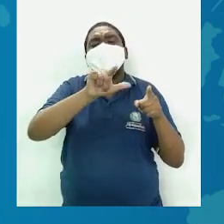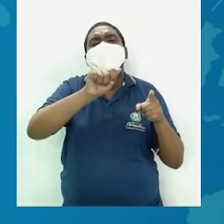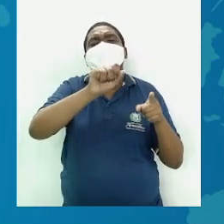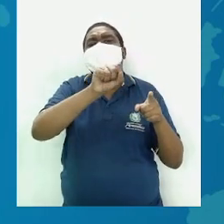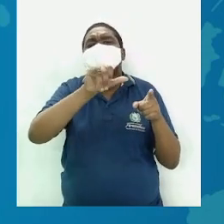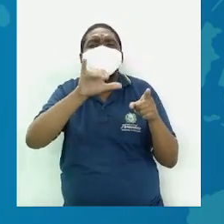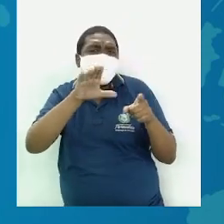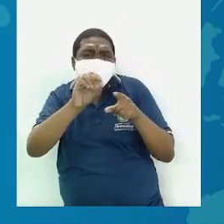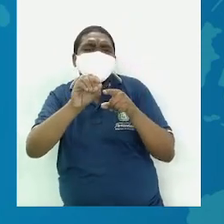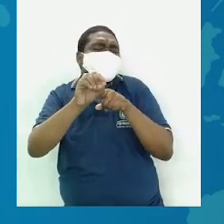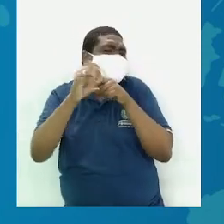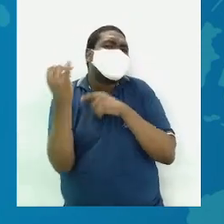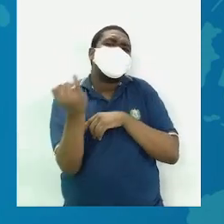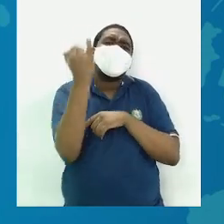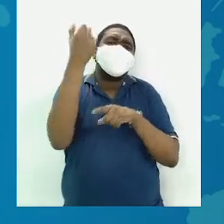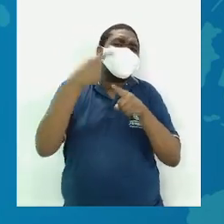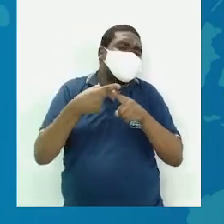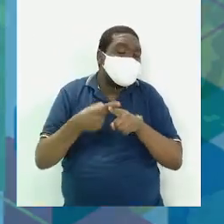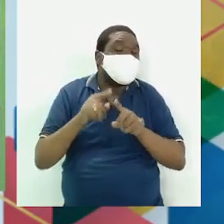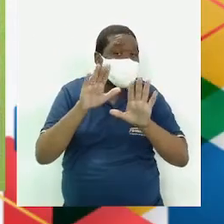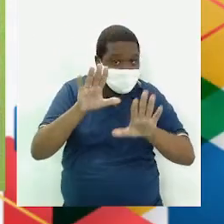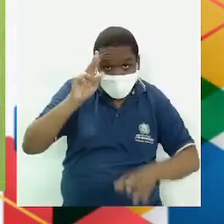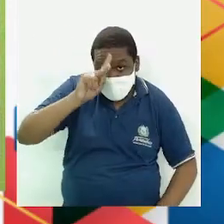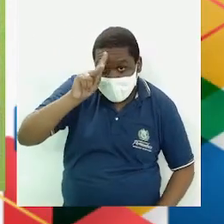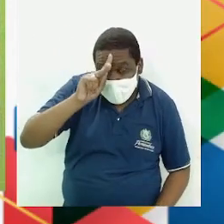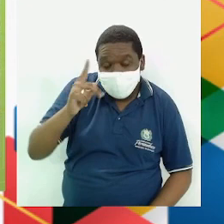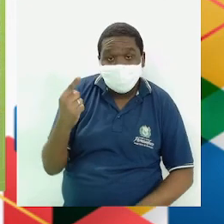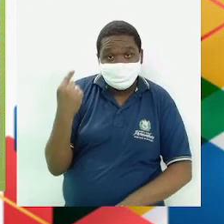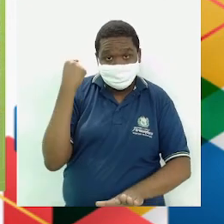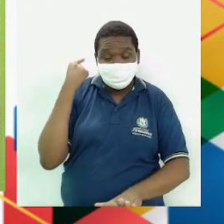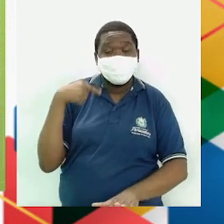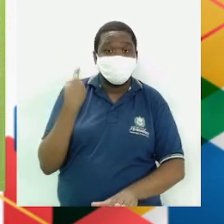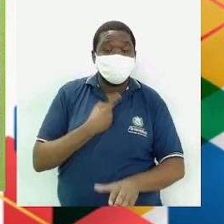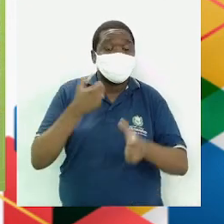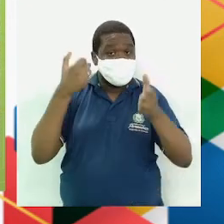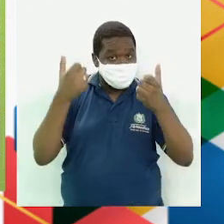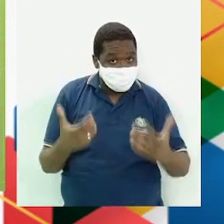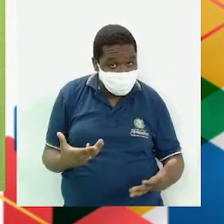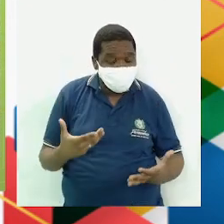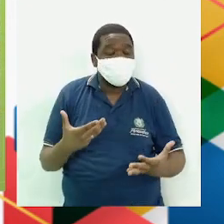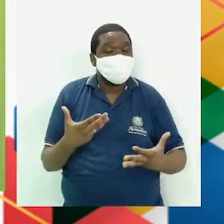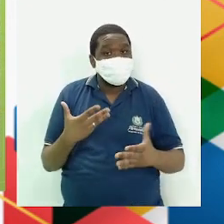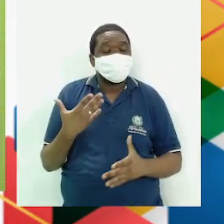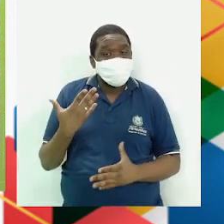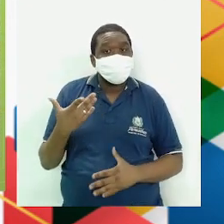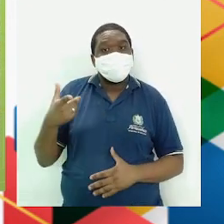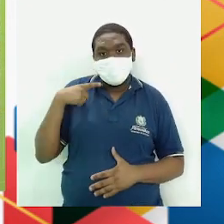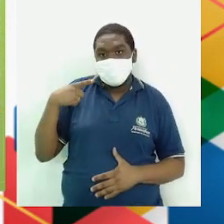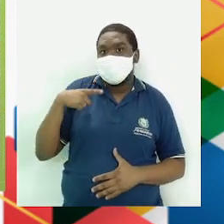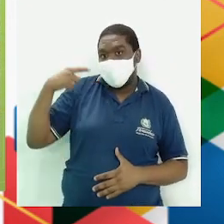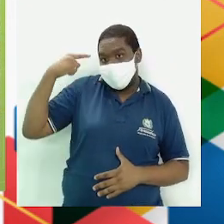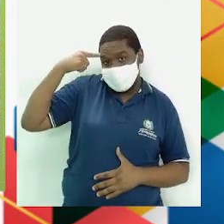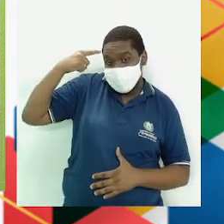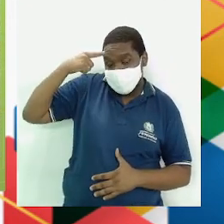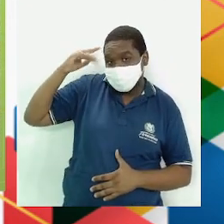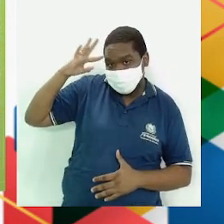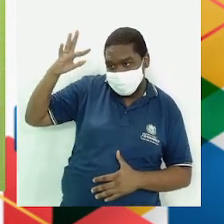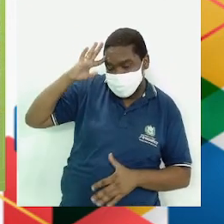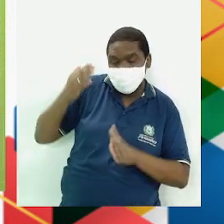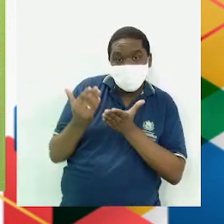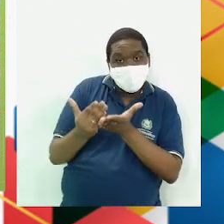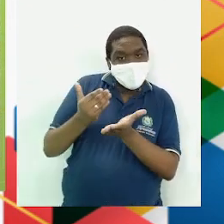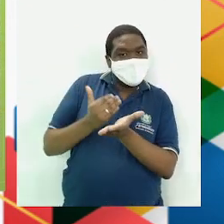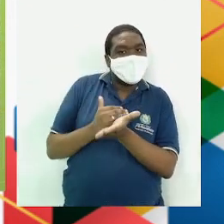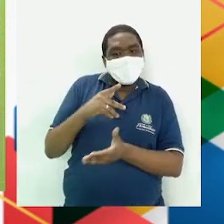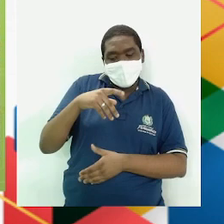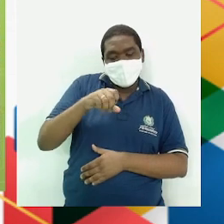vocês podem ver aí no slide, nós falamos que os pré-socráticos, eles tinham um pensamento em relação à origem, como